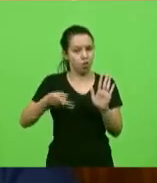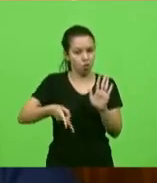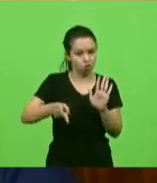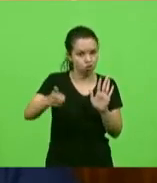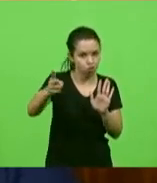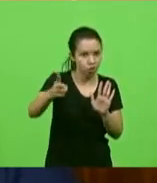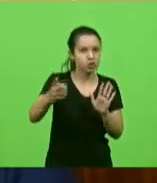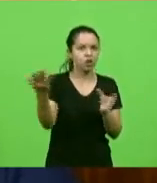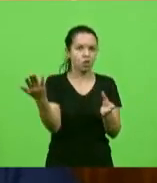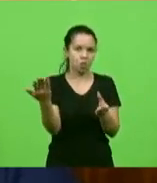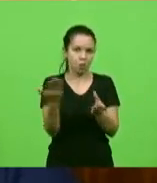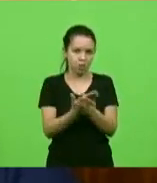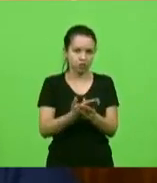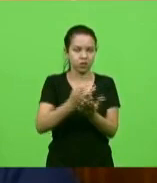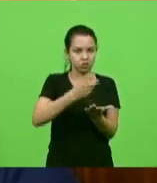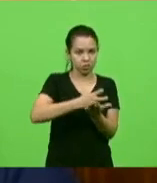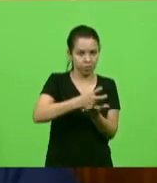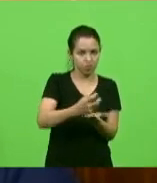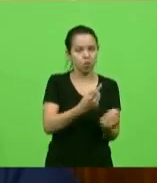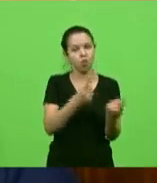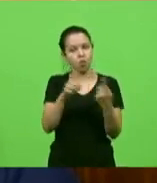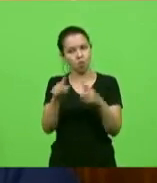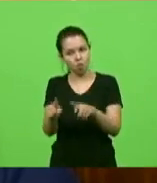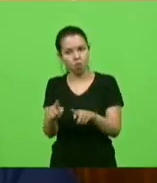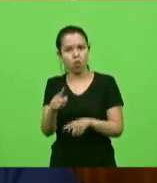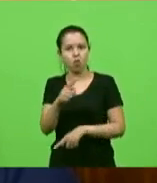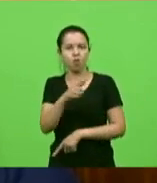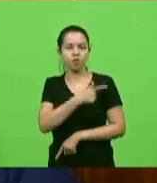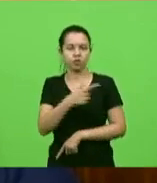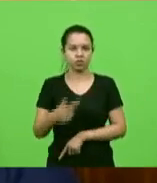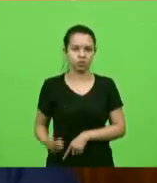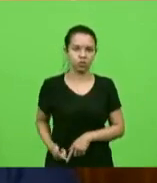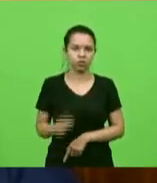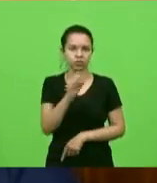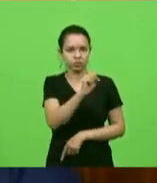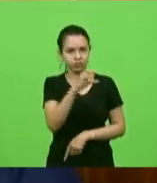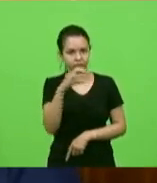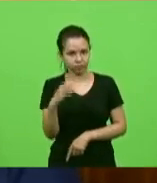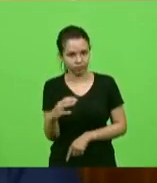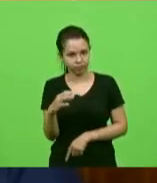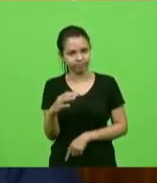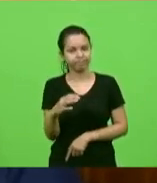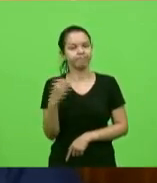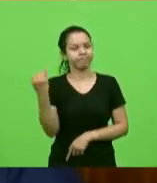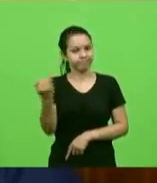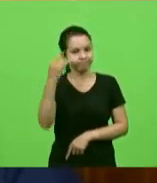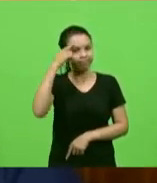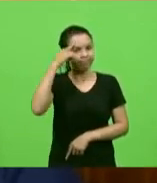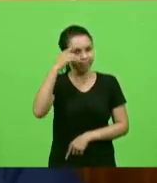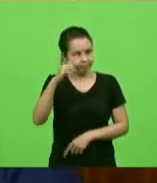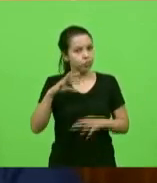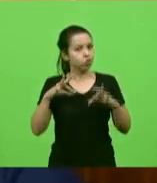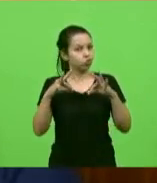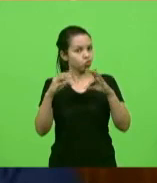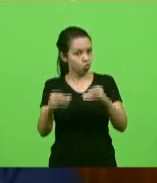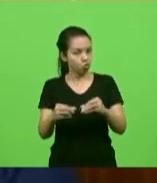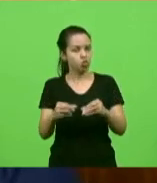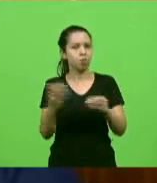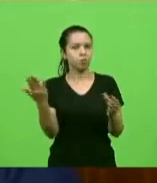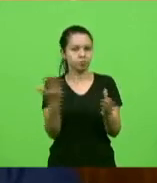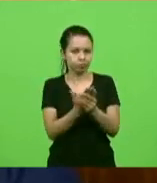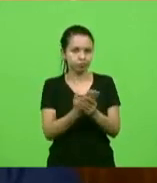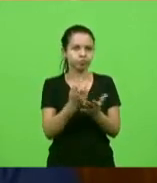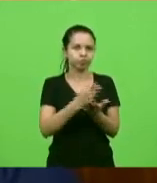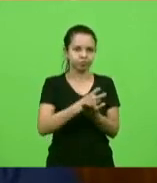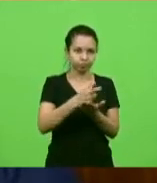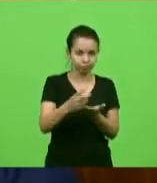continuidade do processo de impeachment contra o governador de Santa Catarina. Vale lembrar que todo processo de impeachment